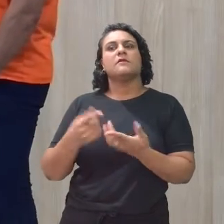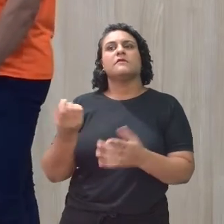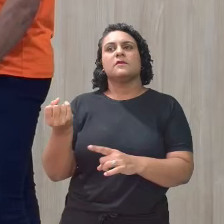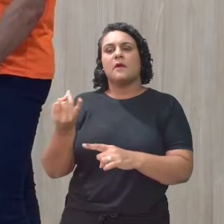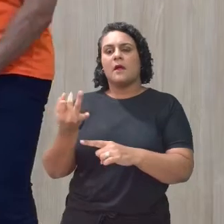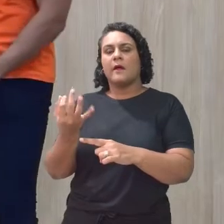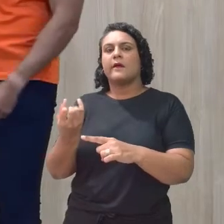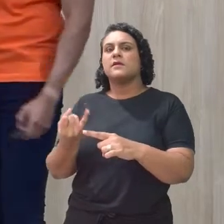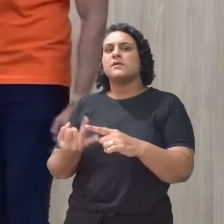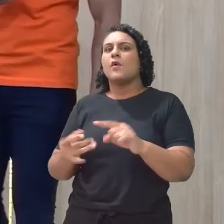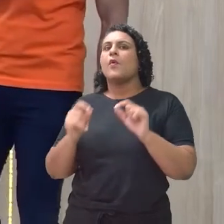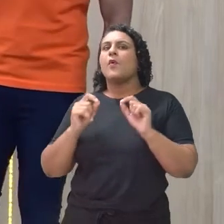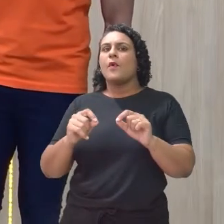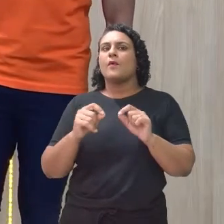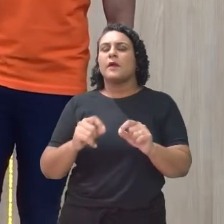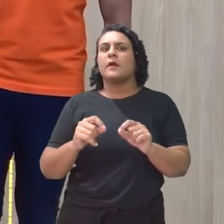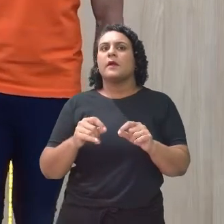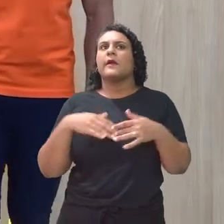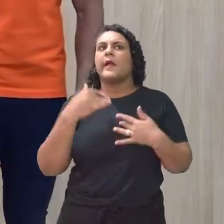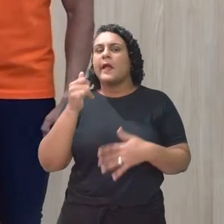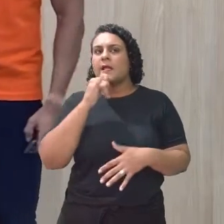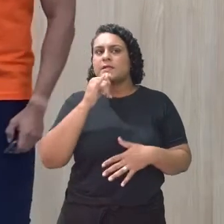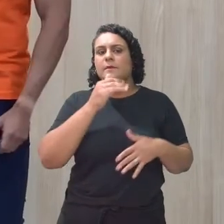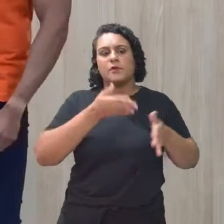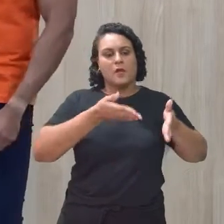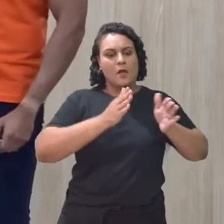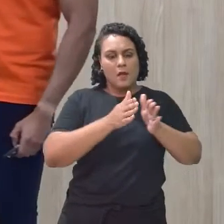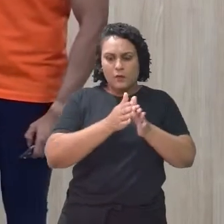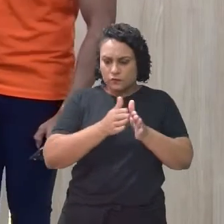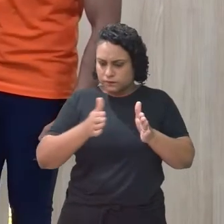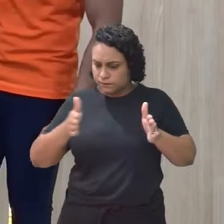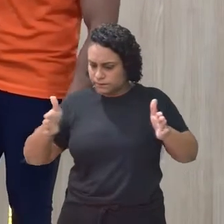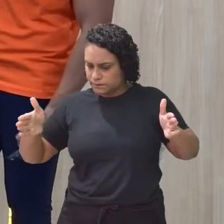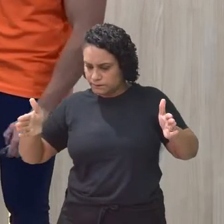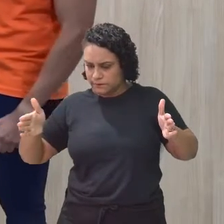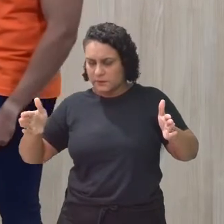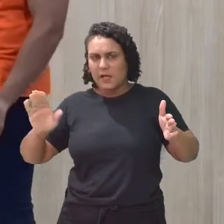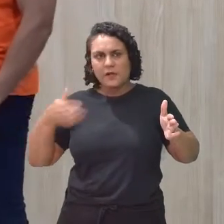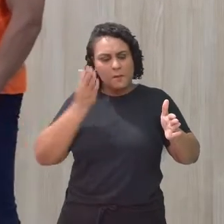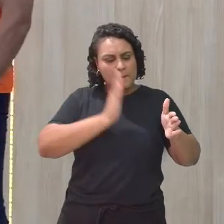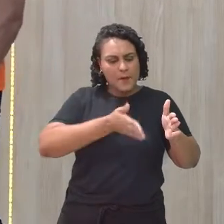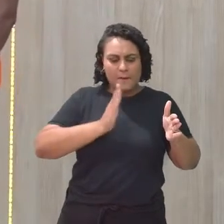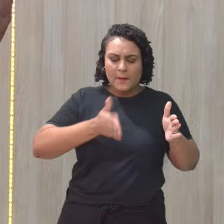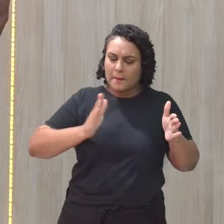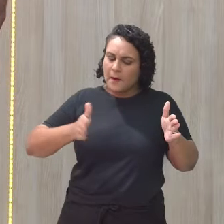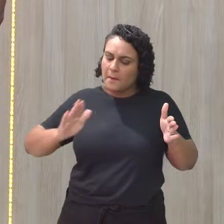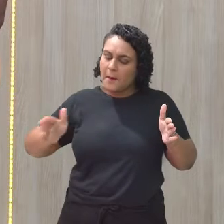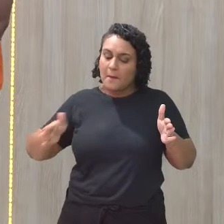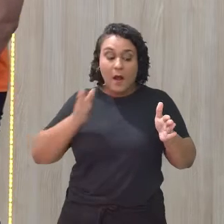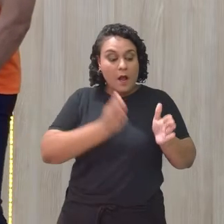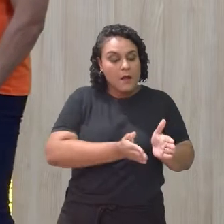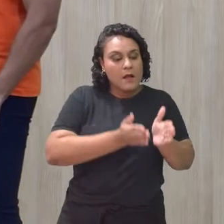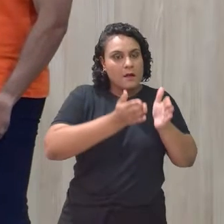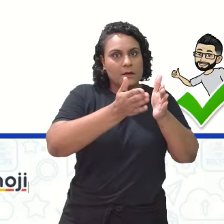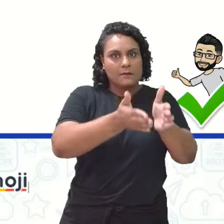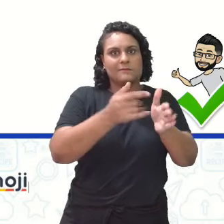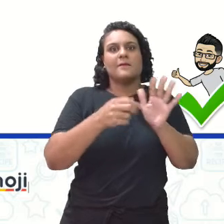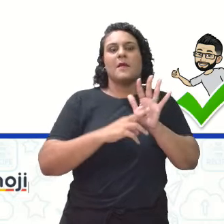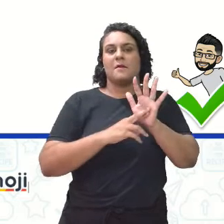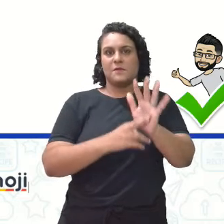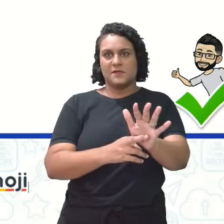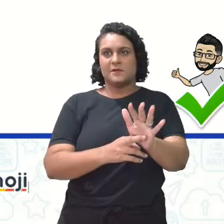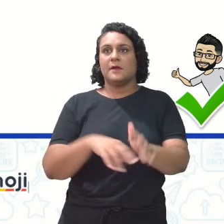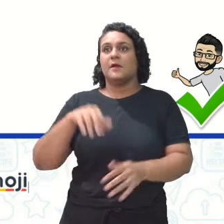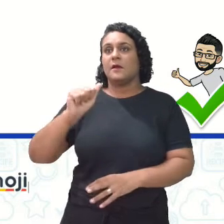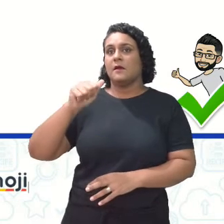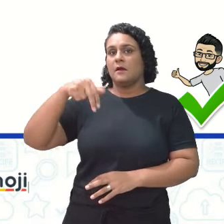uma parte, né, em relação a um todo. Então, eu trouxe uma situação aqui, ó, que diz o seguinte. Ana